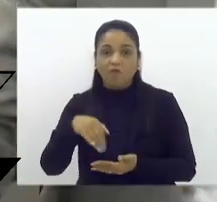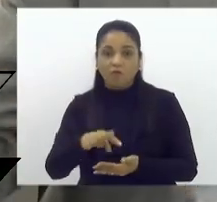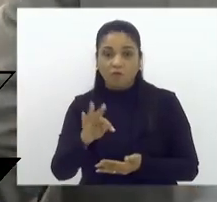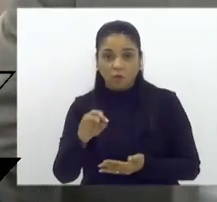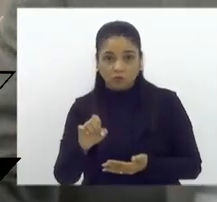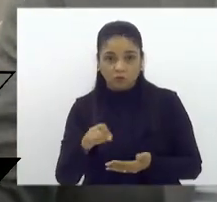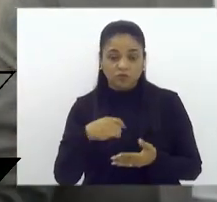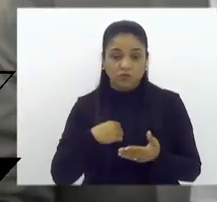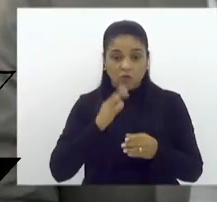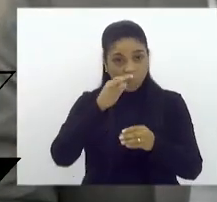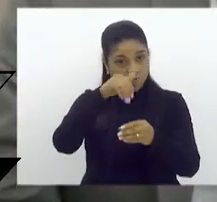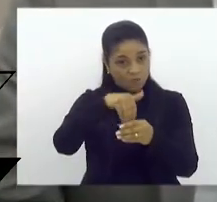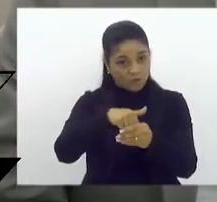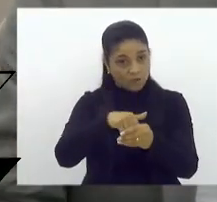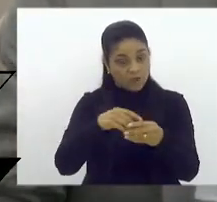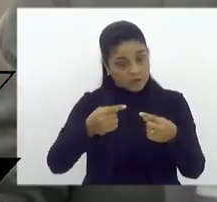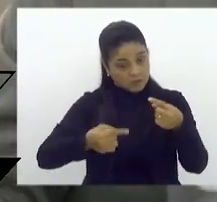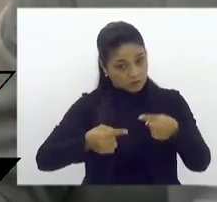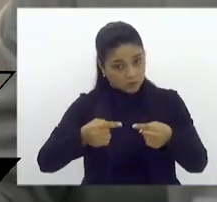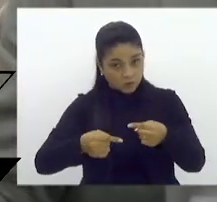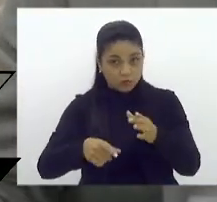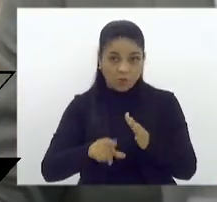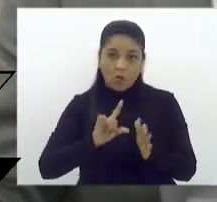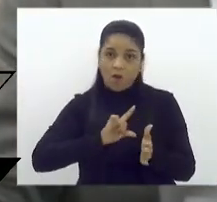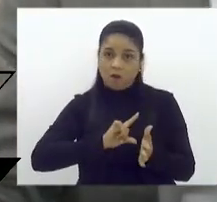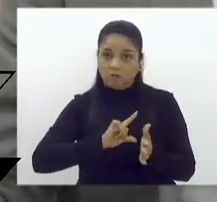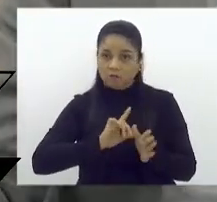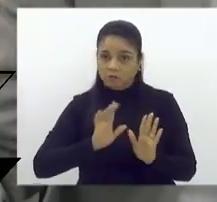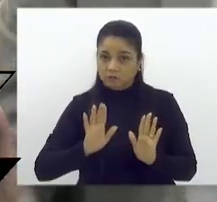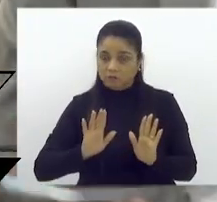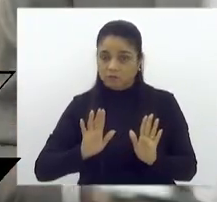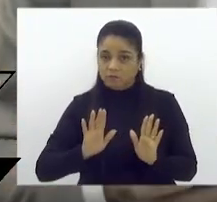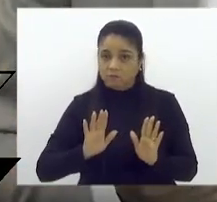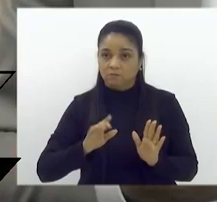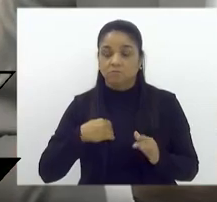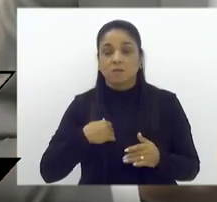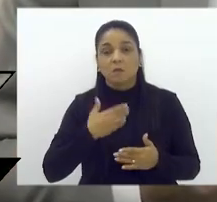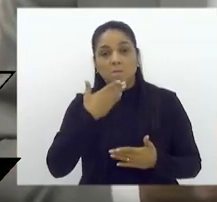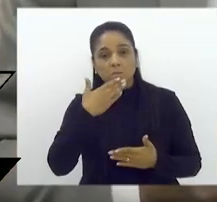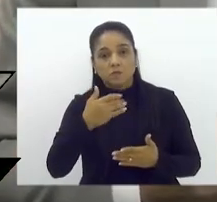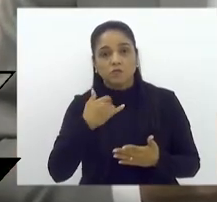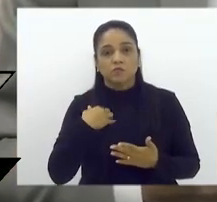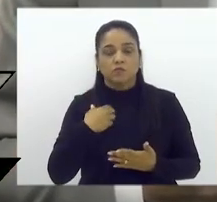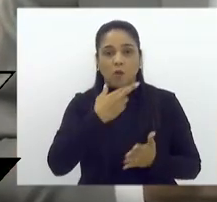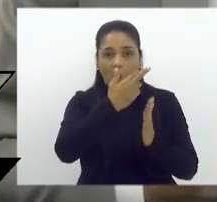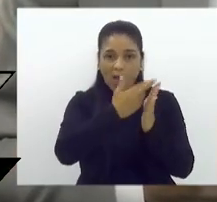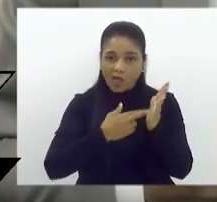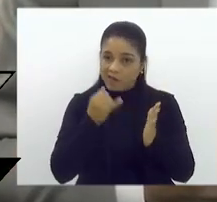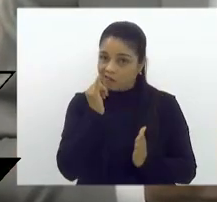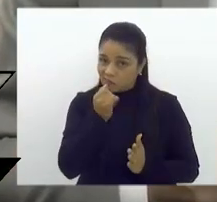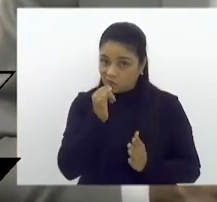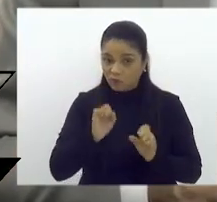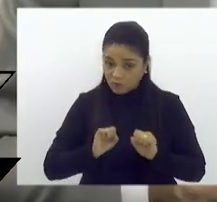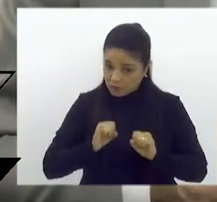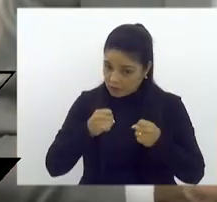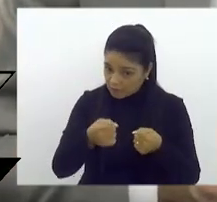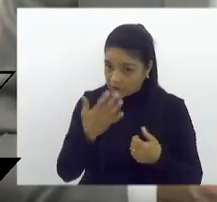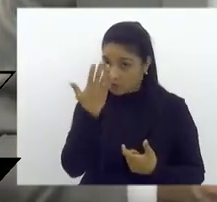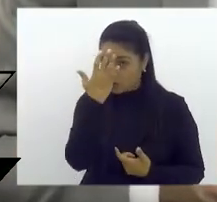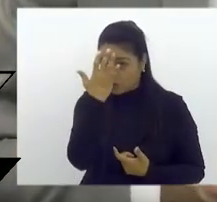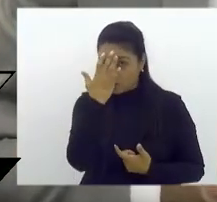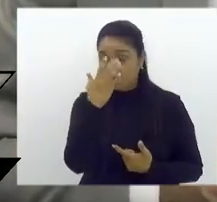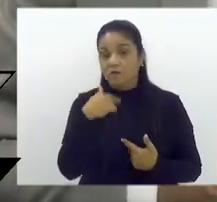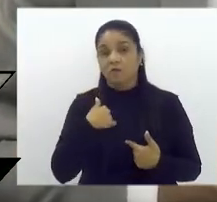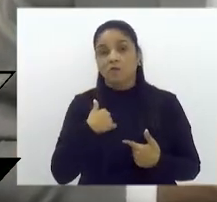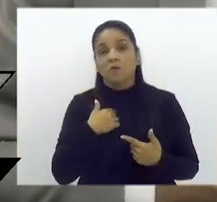para votação, ainda está em discussão. Isso. Quer que, de maneira verbal, pedi ao relator, lembra que eu vou defender a Vossa Excelência no Carnaval, mas